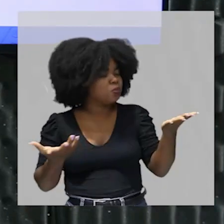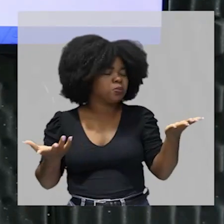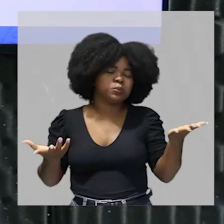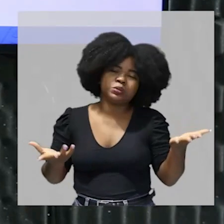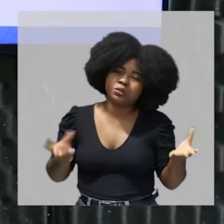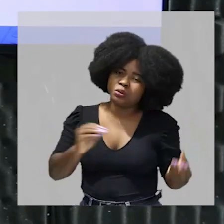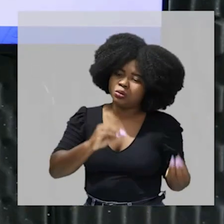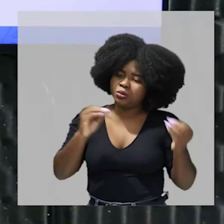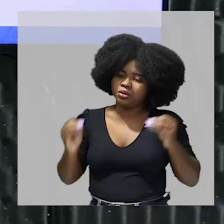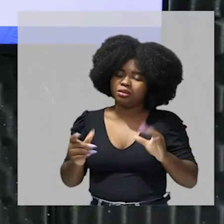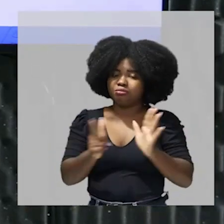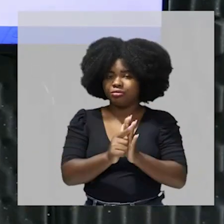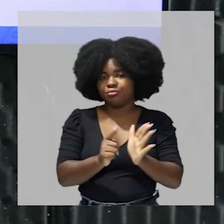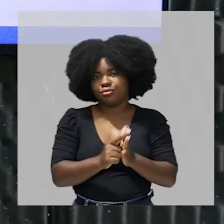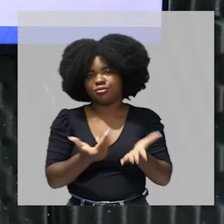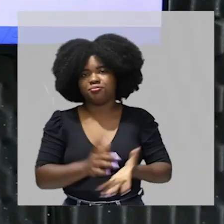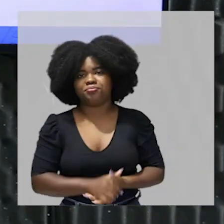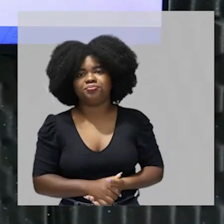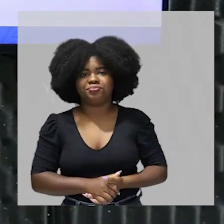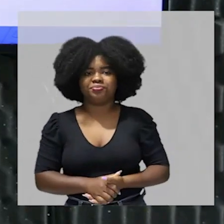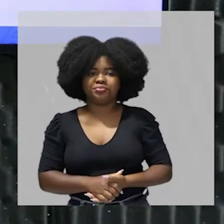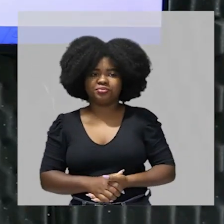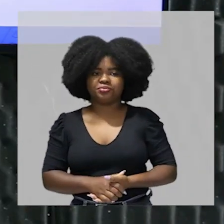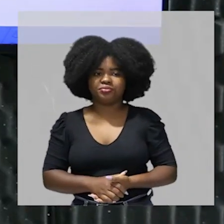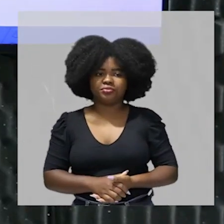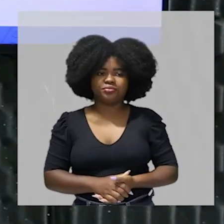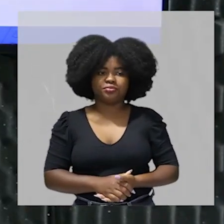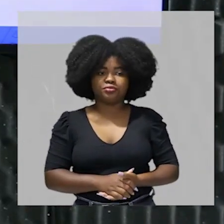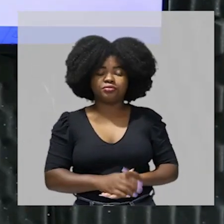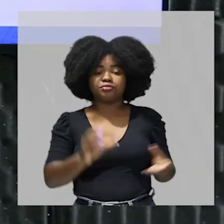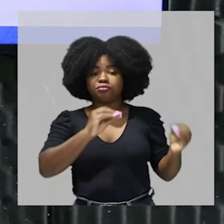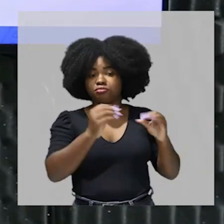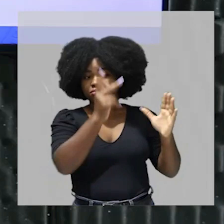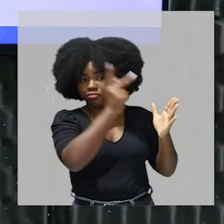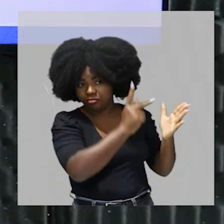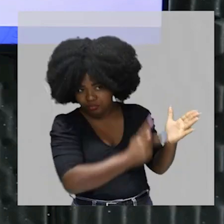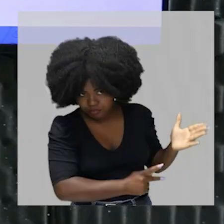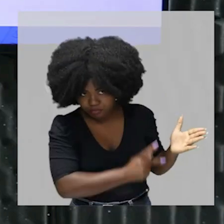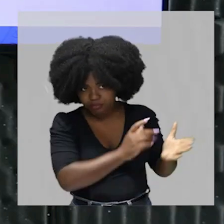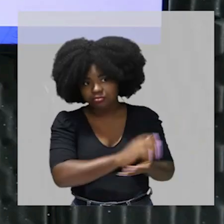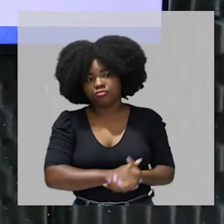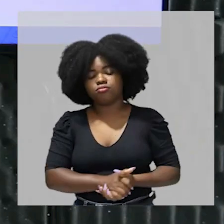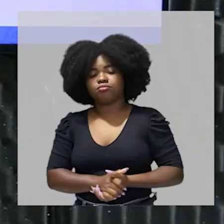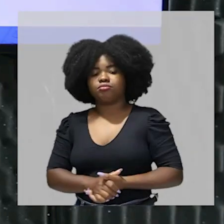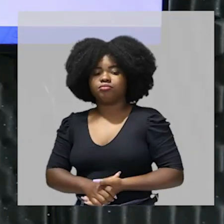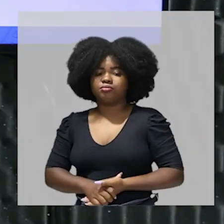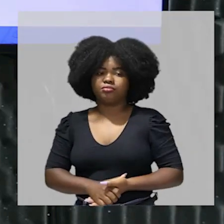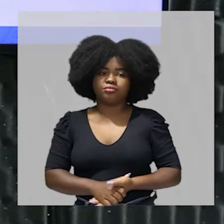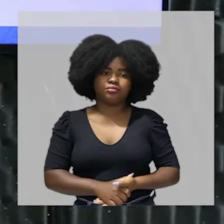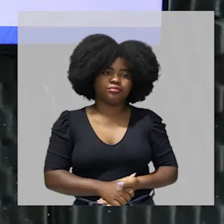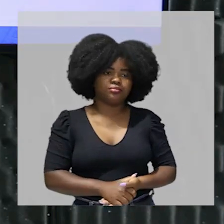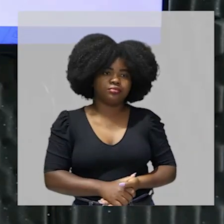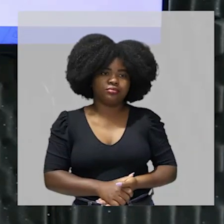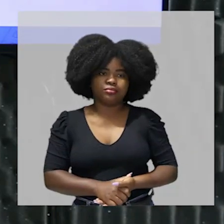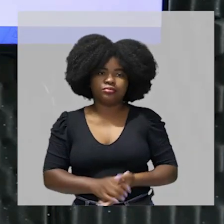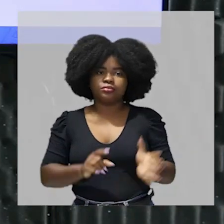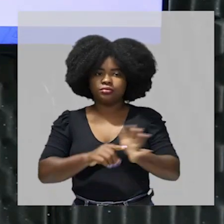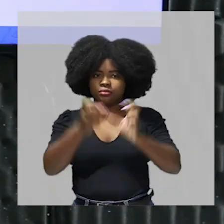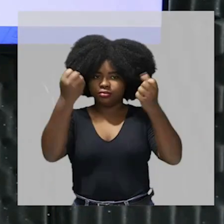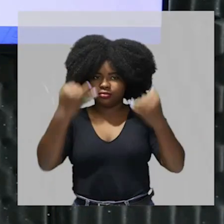colocava o papel é que a gente tem em forma de poema né são só o trecho do Chico Buarque